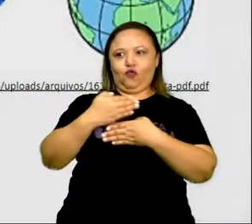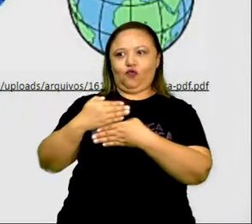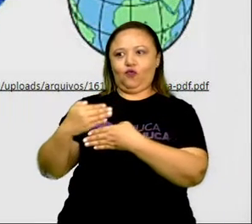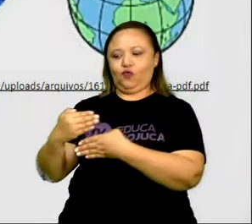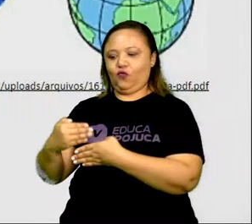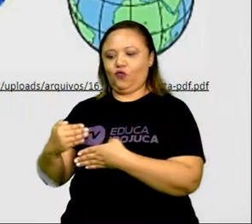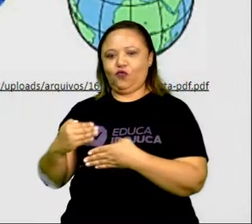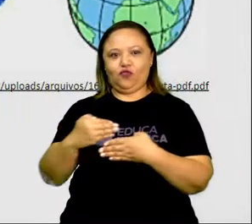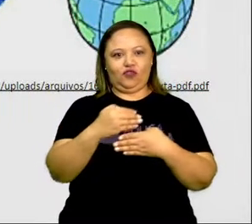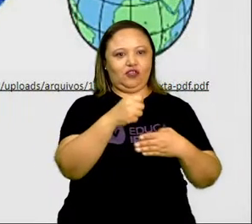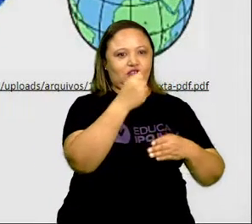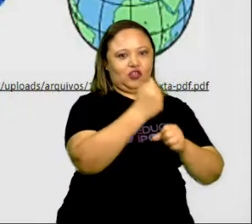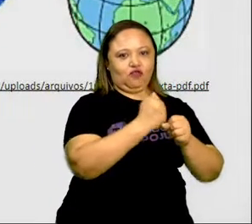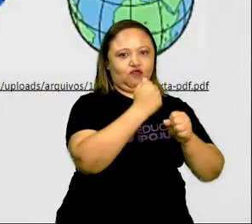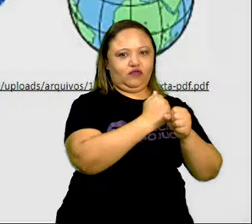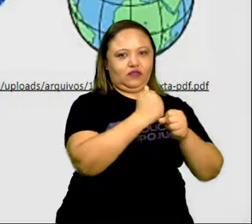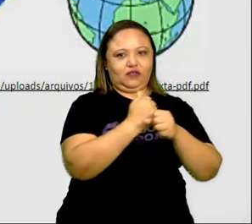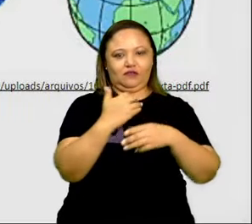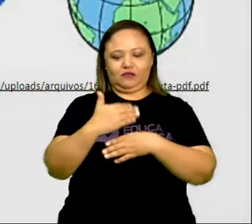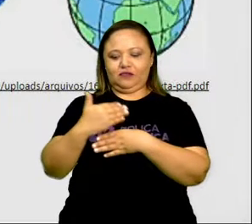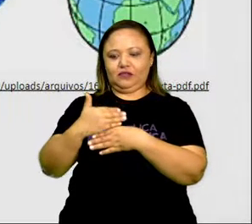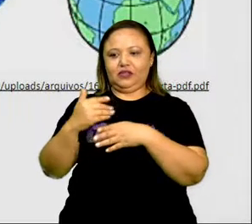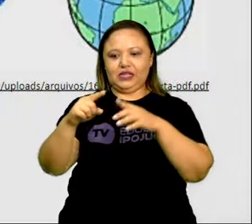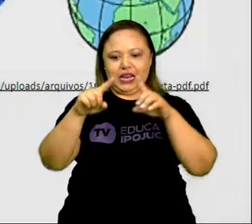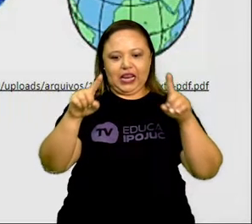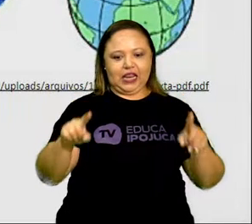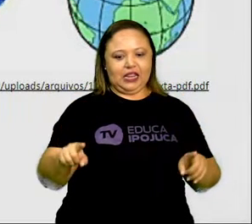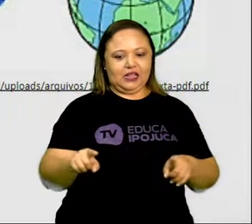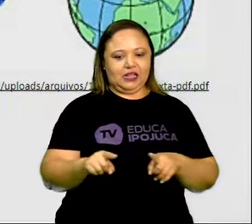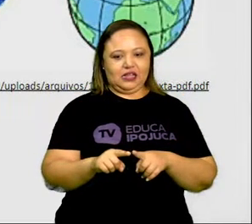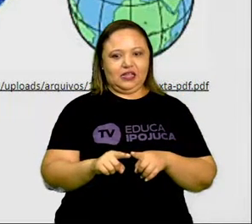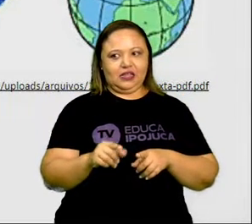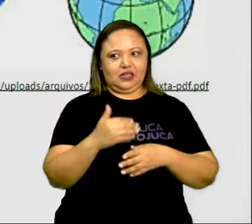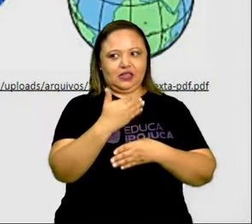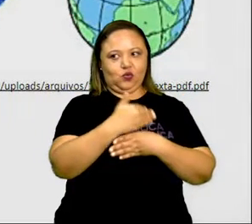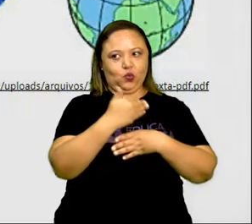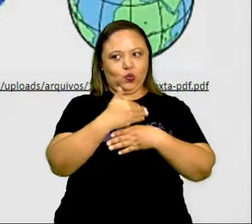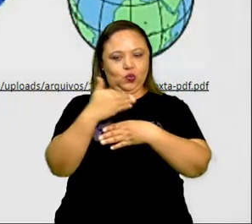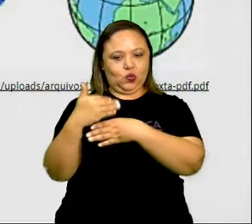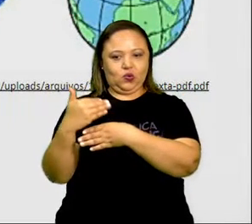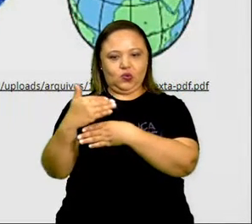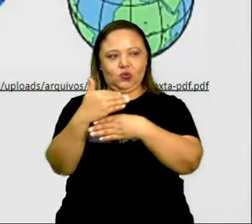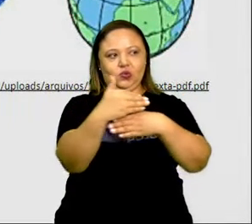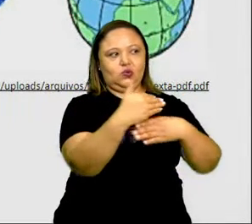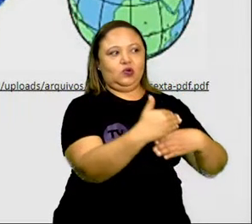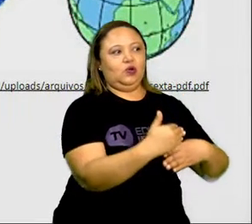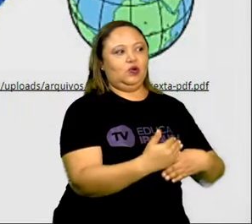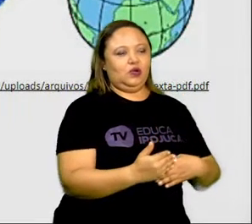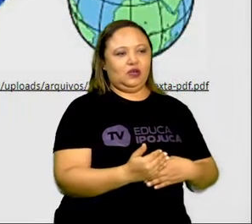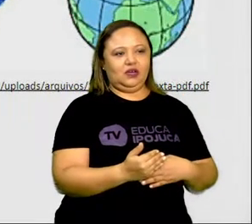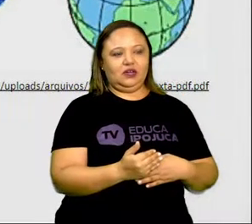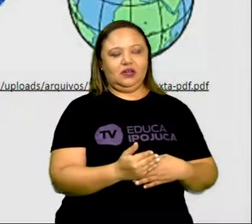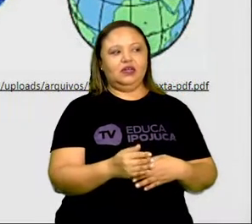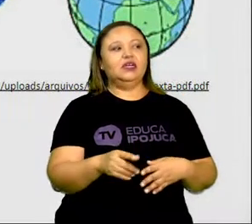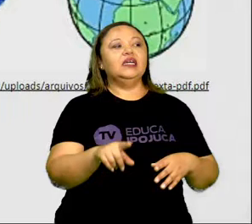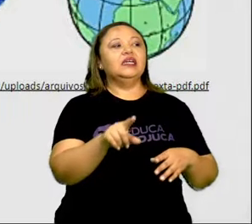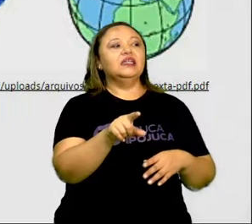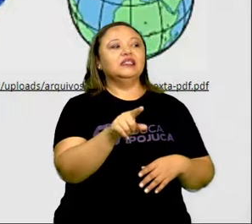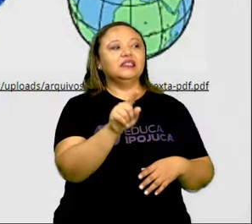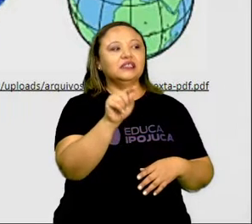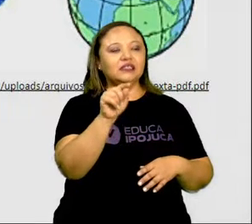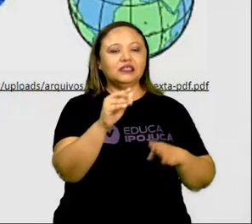Comprido né é um retângulo só que é o bloco retangular porque uma forma geométrica espacial